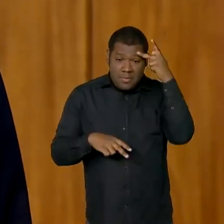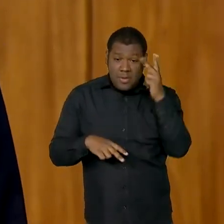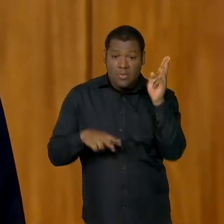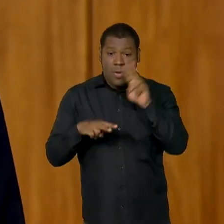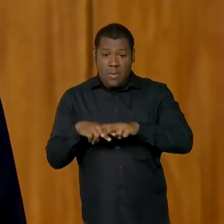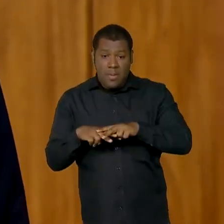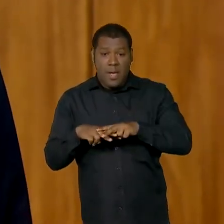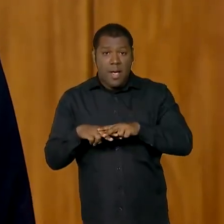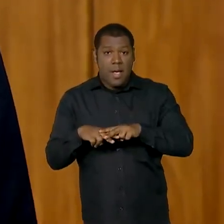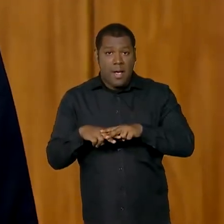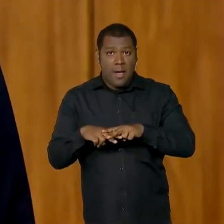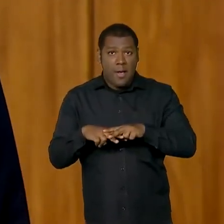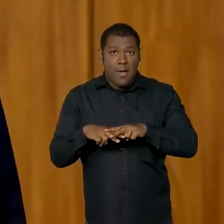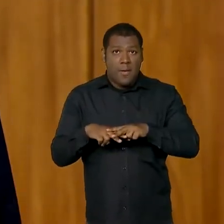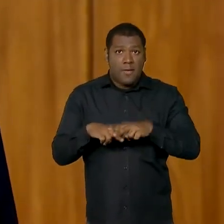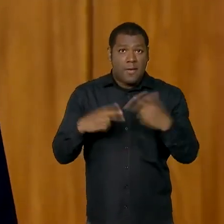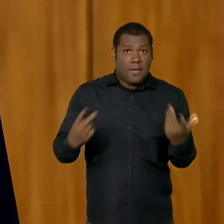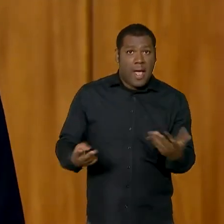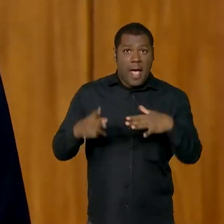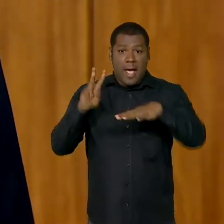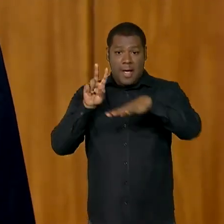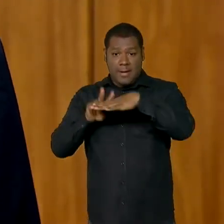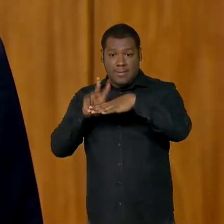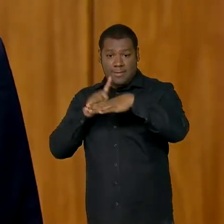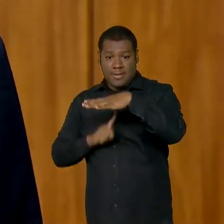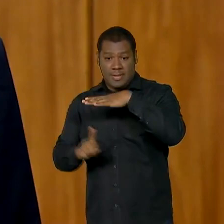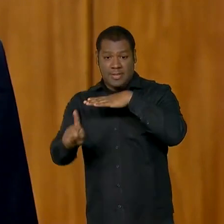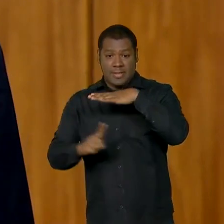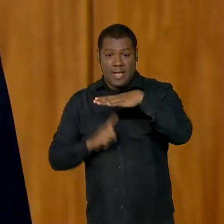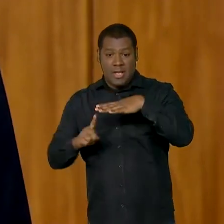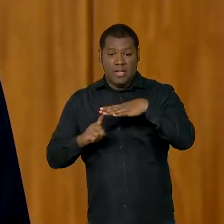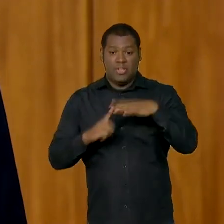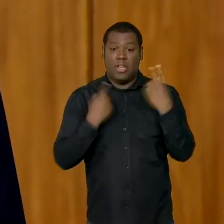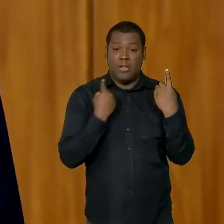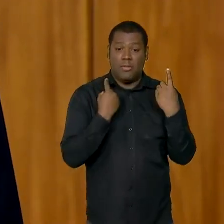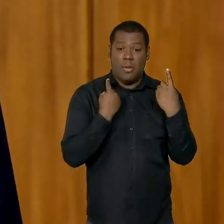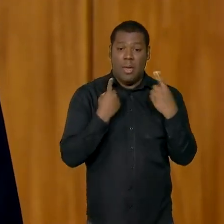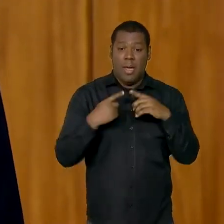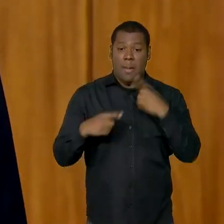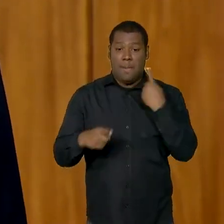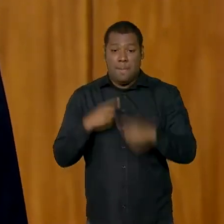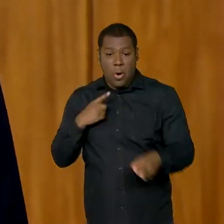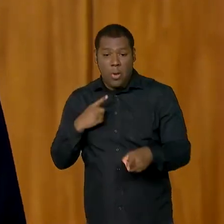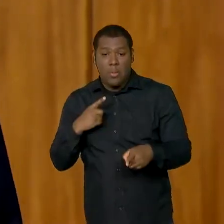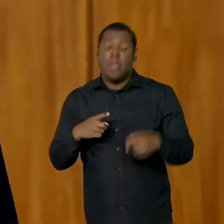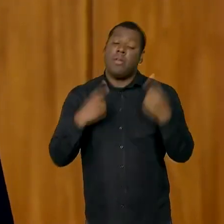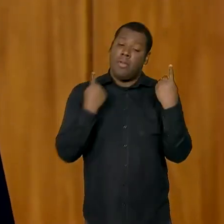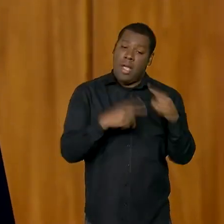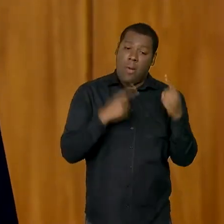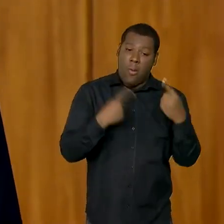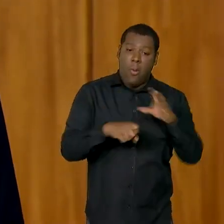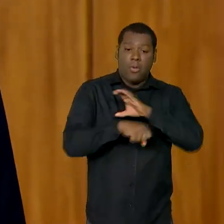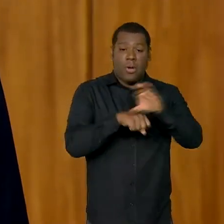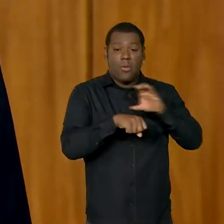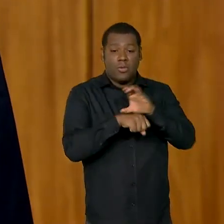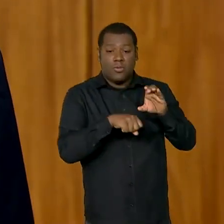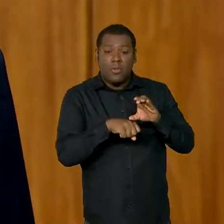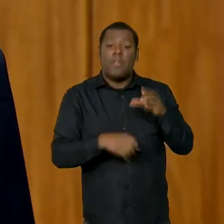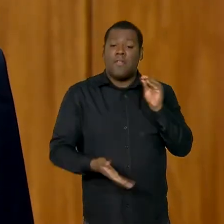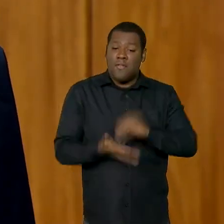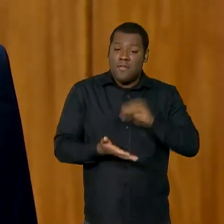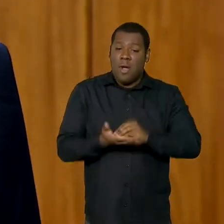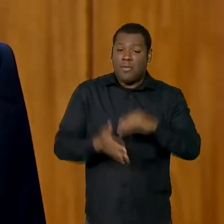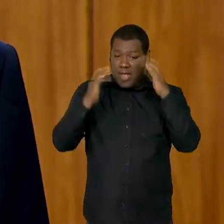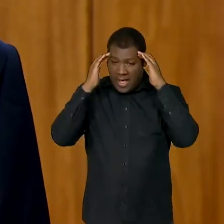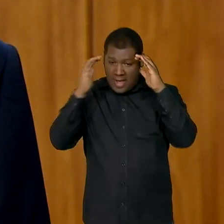atenta contra valores fundamentais da Constituição, o princípio da dignidade da pessoa humana, o princípio